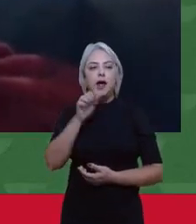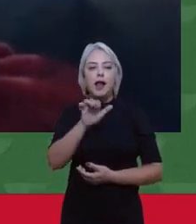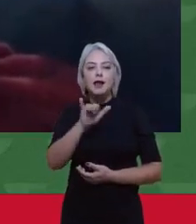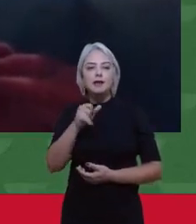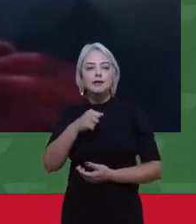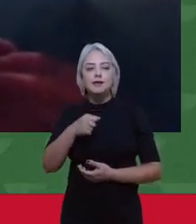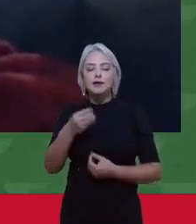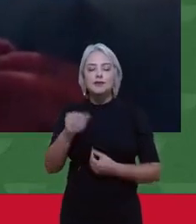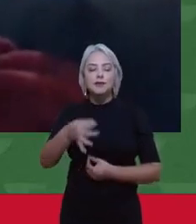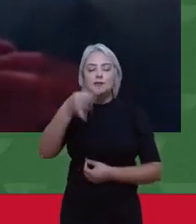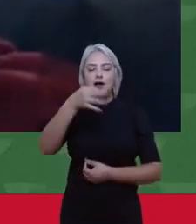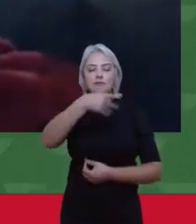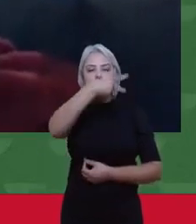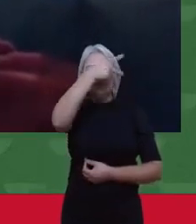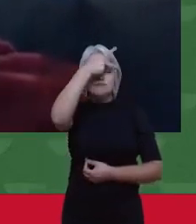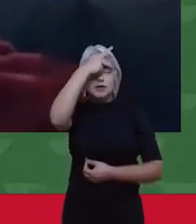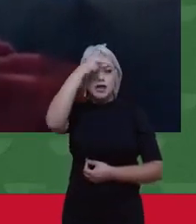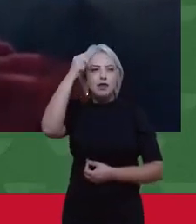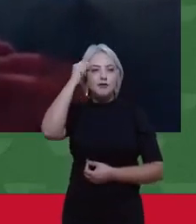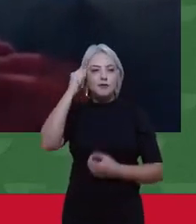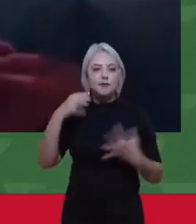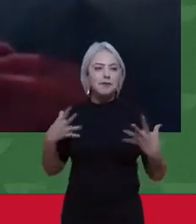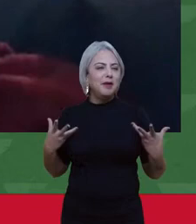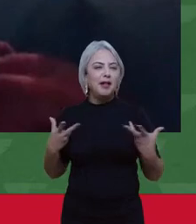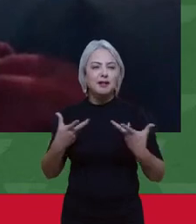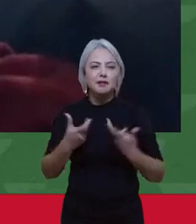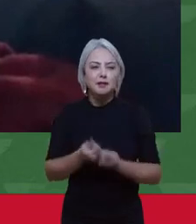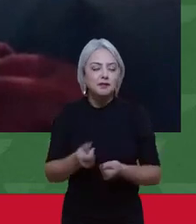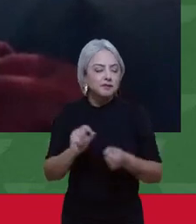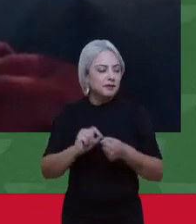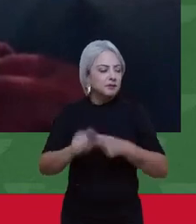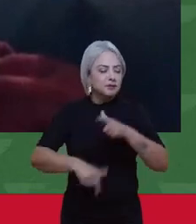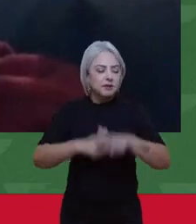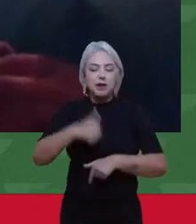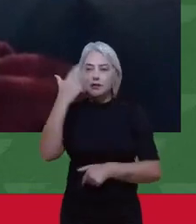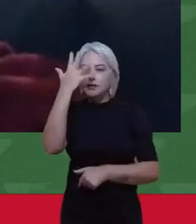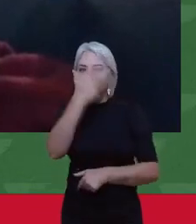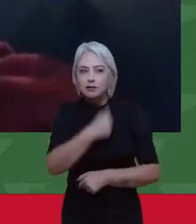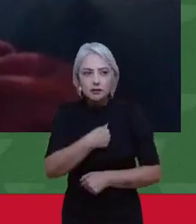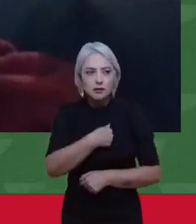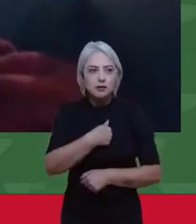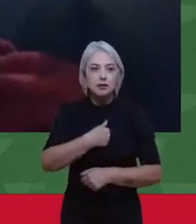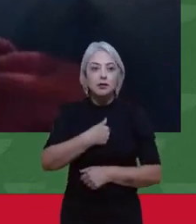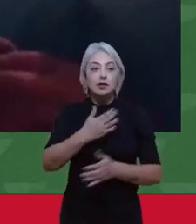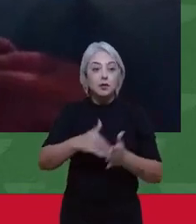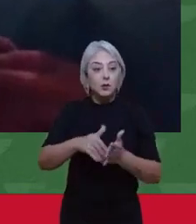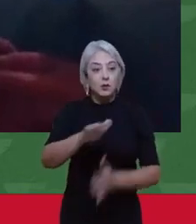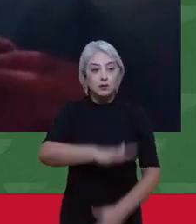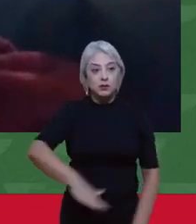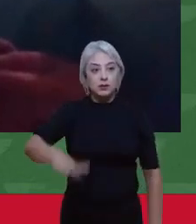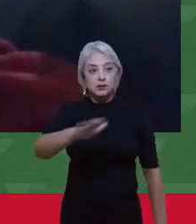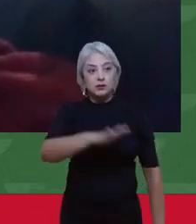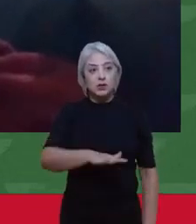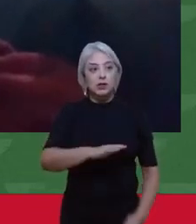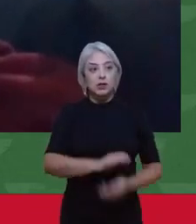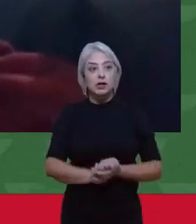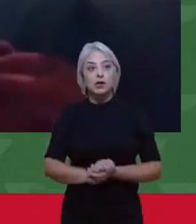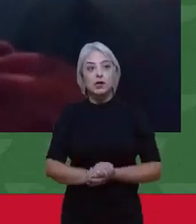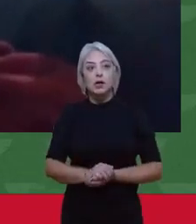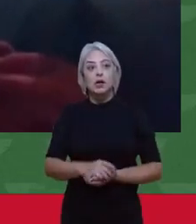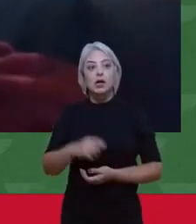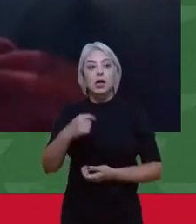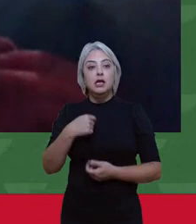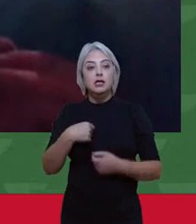uma prefeita incrível, que fez um trabalho lindo em todas as áreas. A gente, que é a